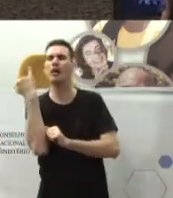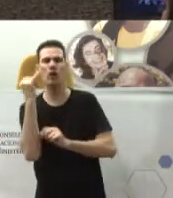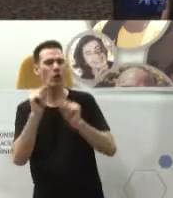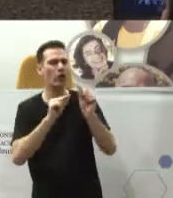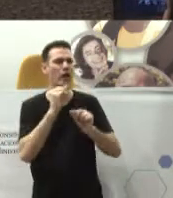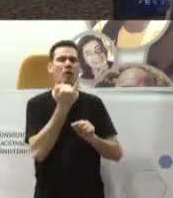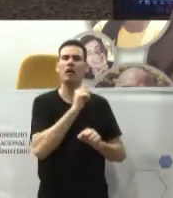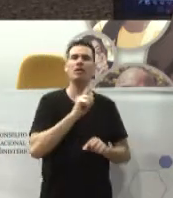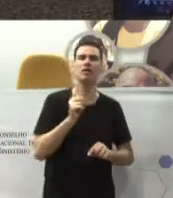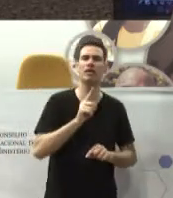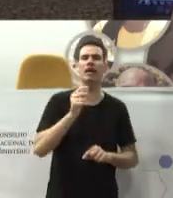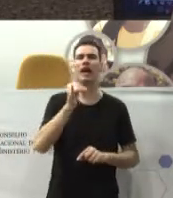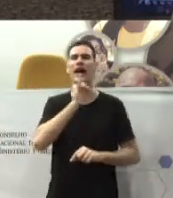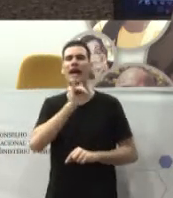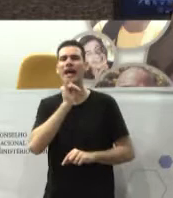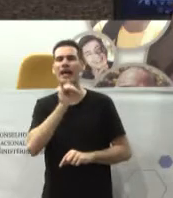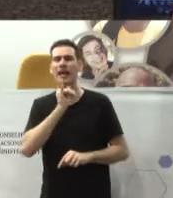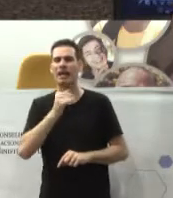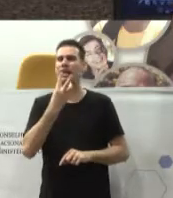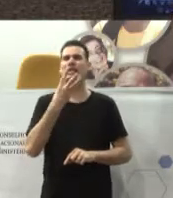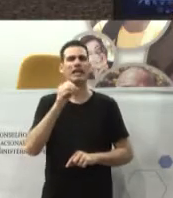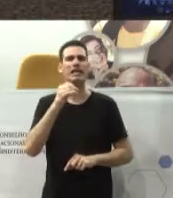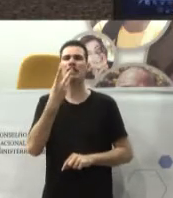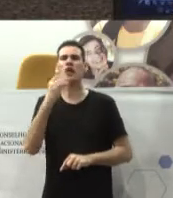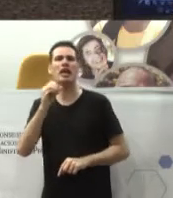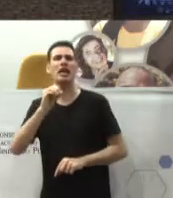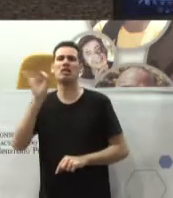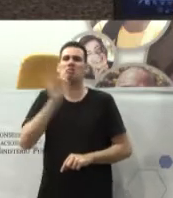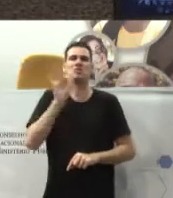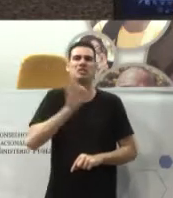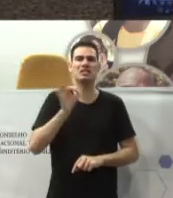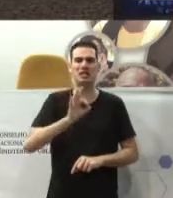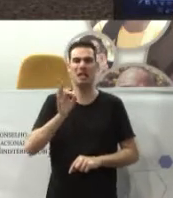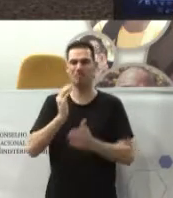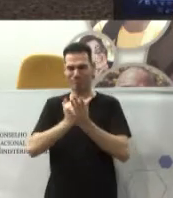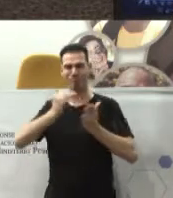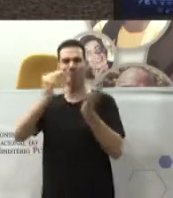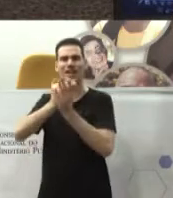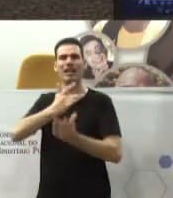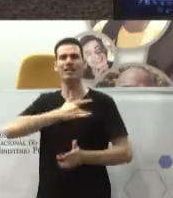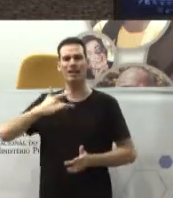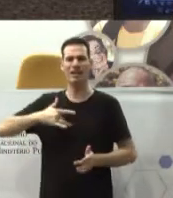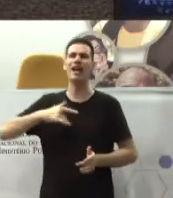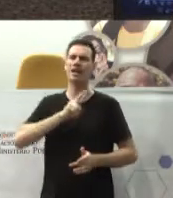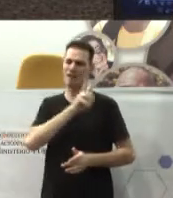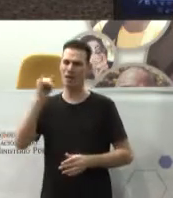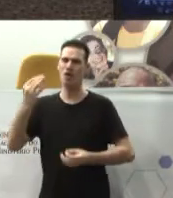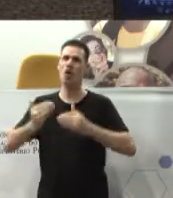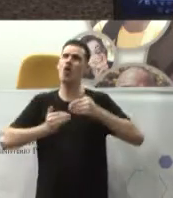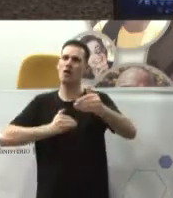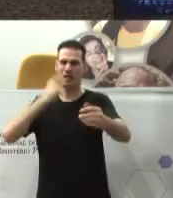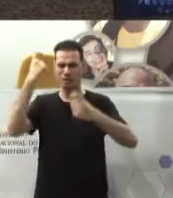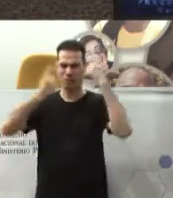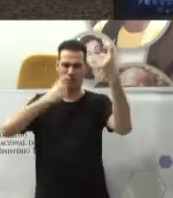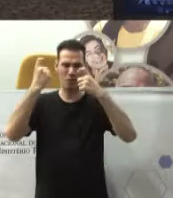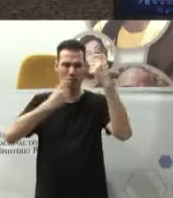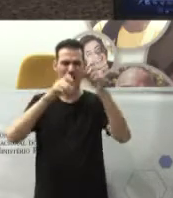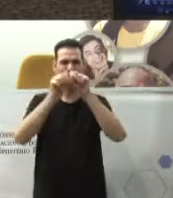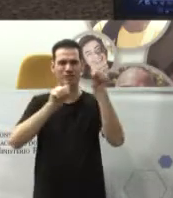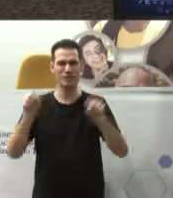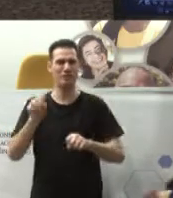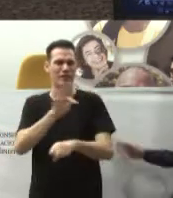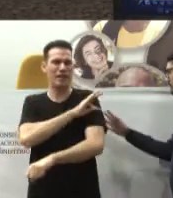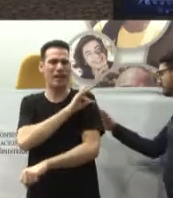hora que ele recebe 30%, 40%, 50% de demandas de saúde, ele vai se preocupar com o aprofundamento técnico naquela